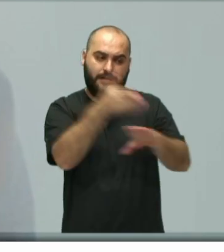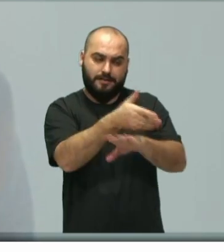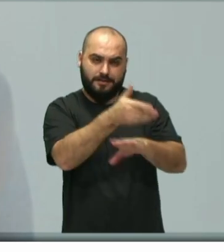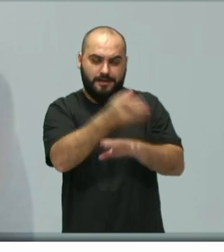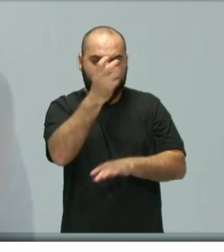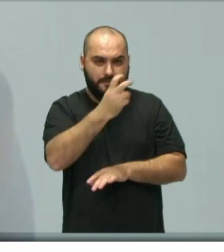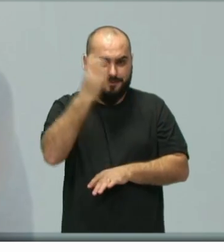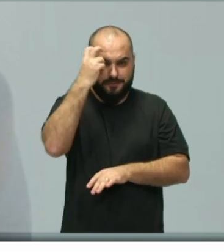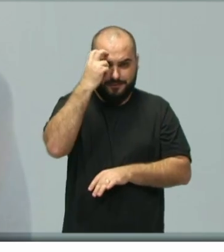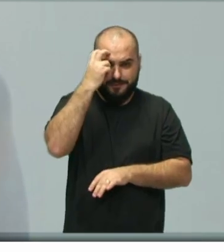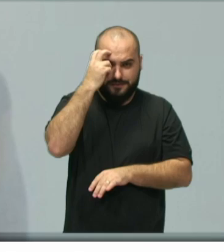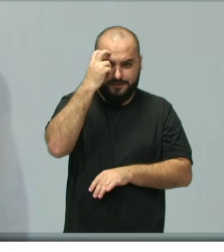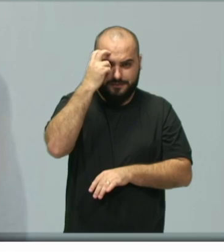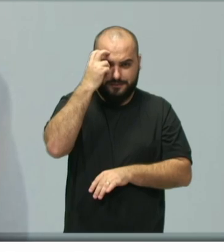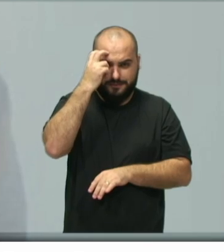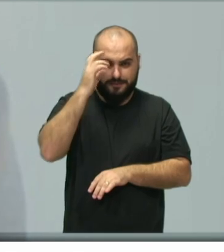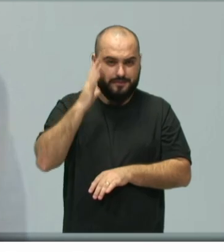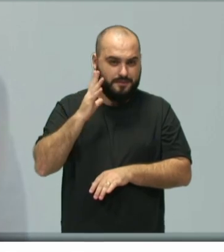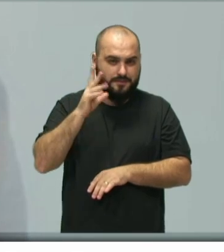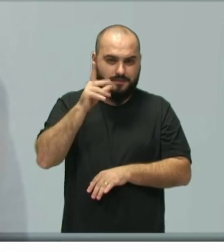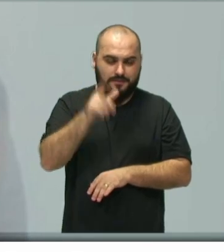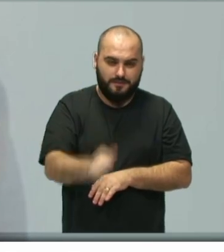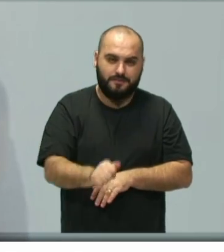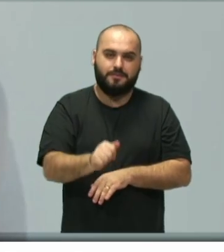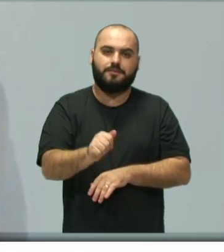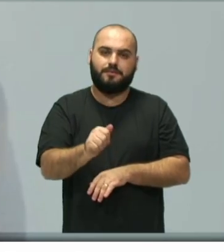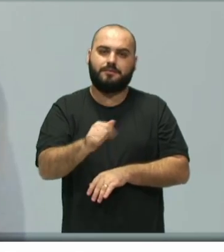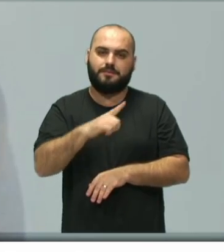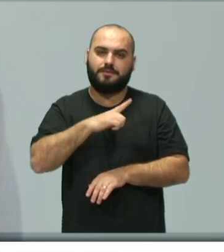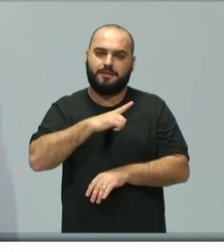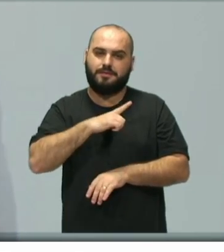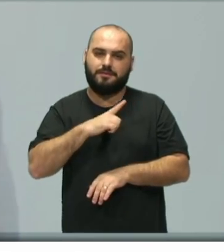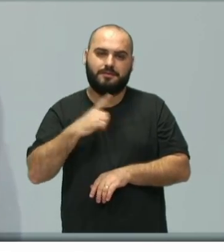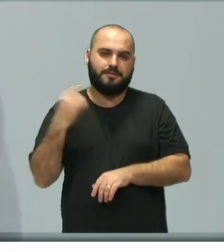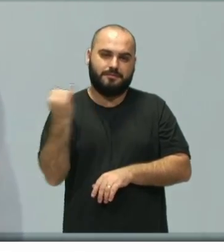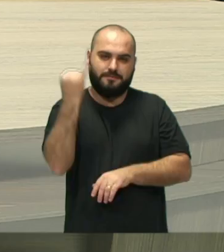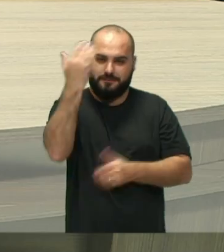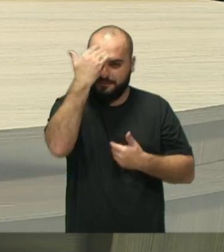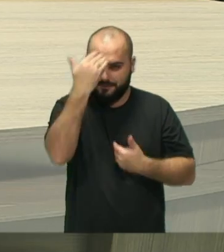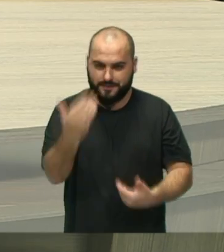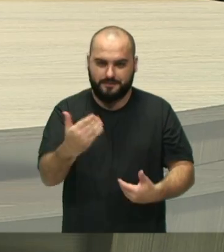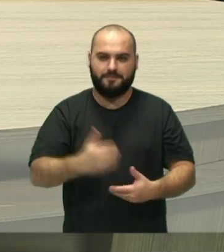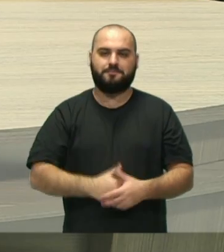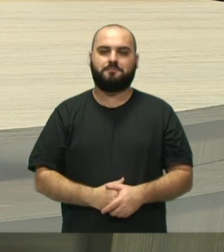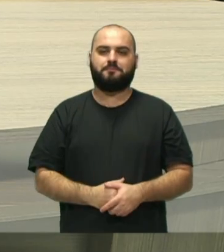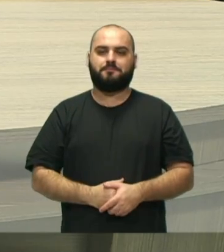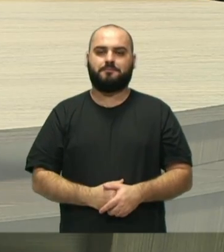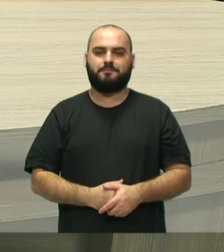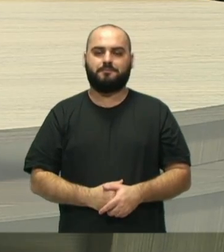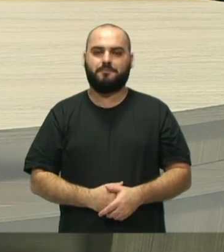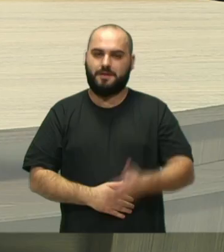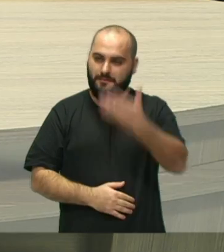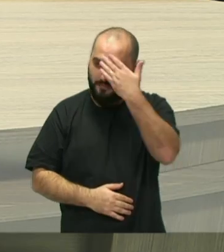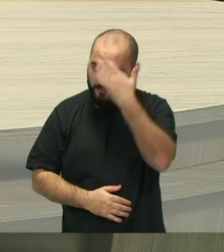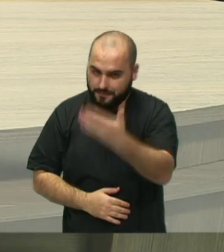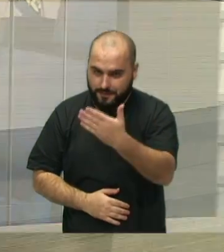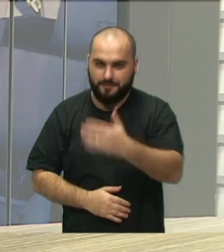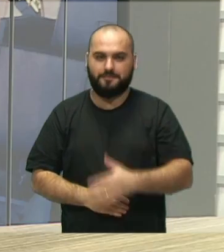cultura, porque todos ganham com isso. Muito obrigada. Com certeza, Elis. Olha, muitíssimo